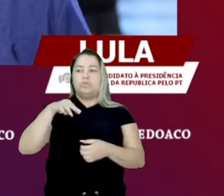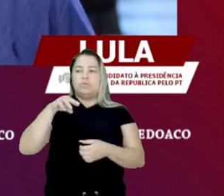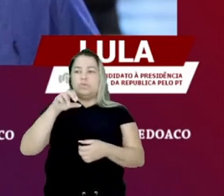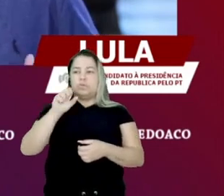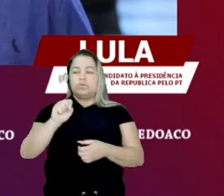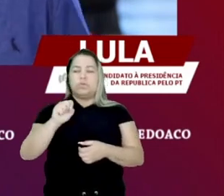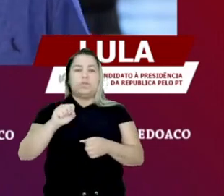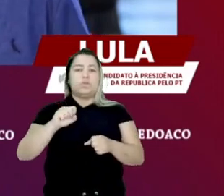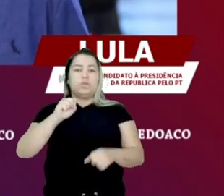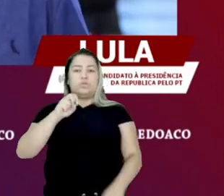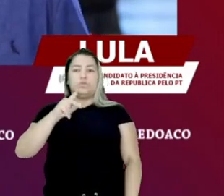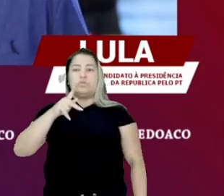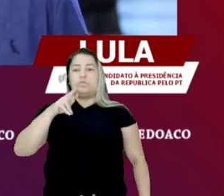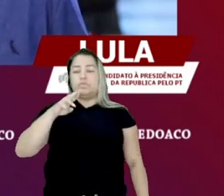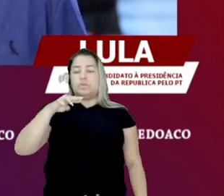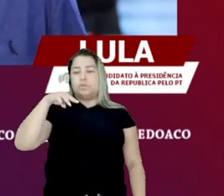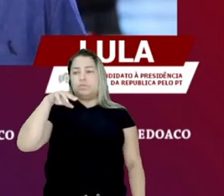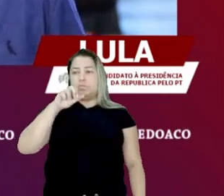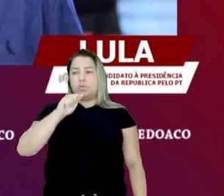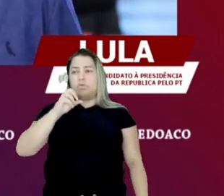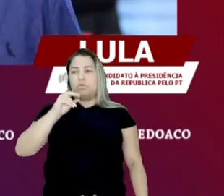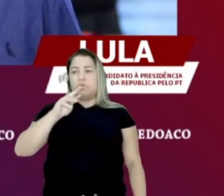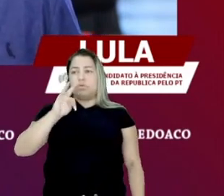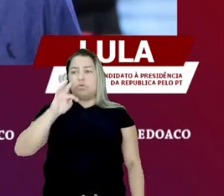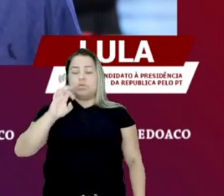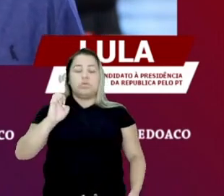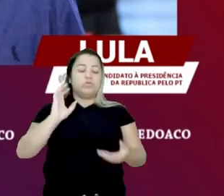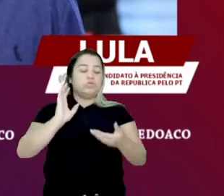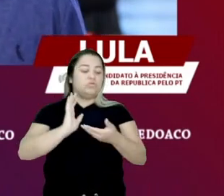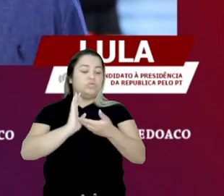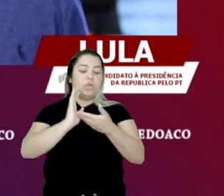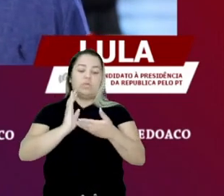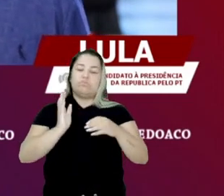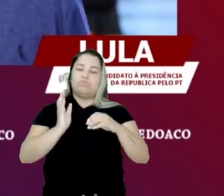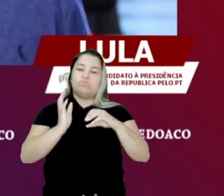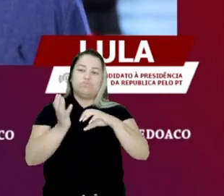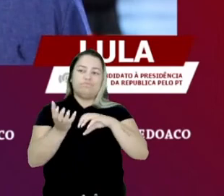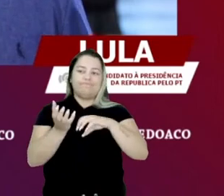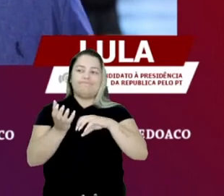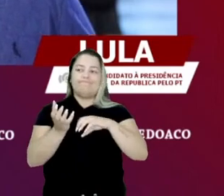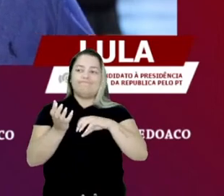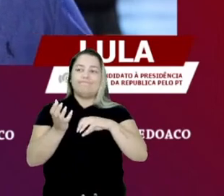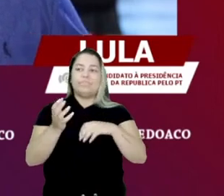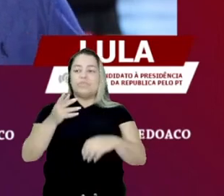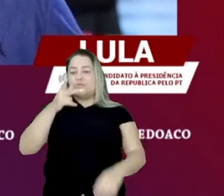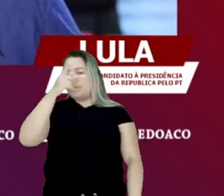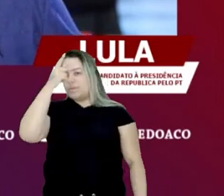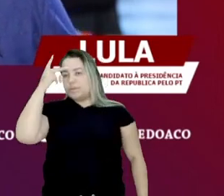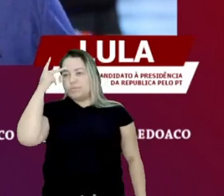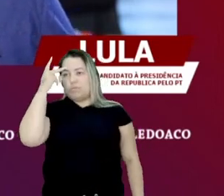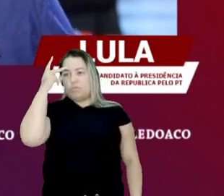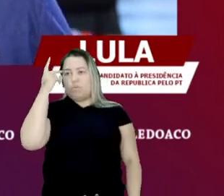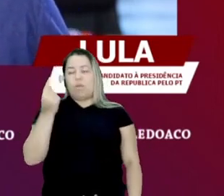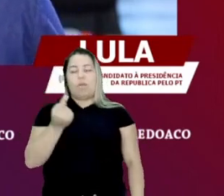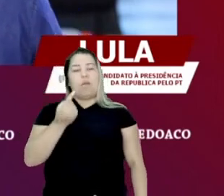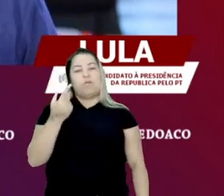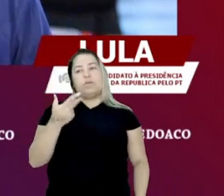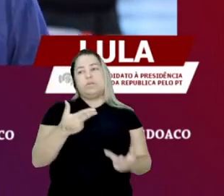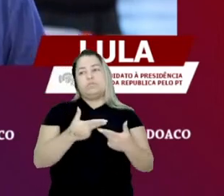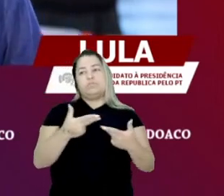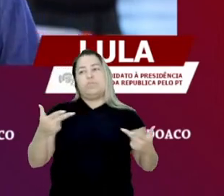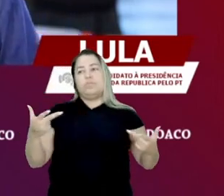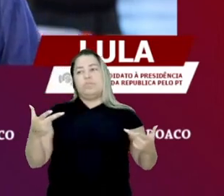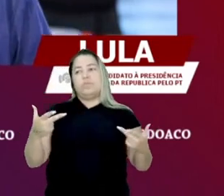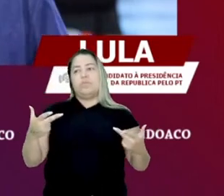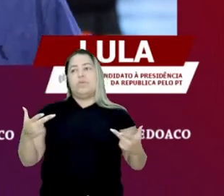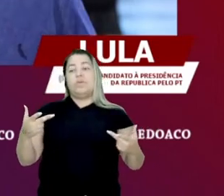dele, que acredita, sabe, que ele acredita, são as mentiras que ele conta. Ele adora ficar sentado na biblioteca do Palácio